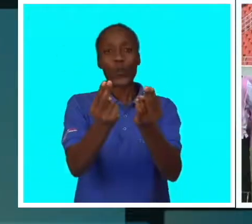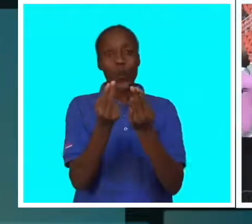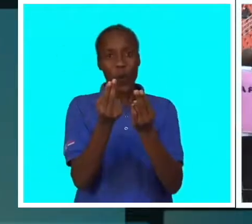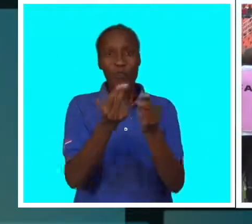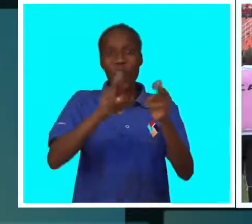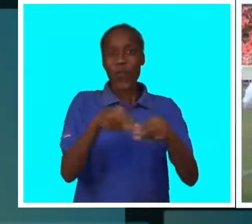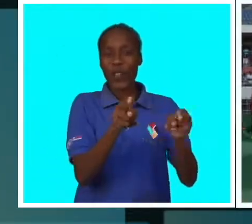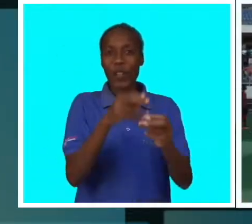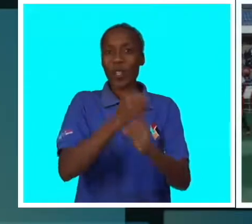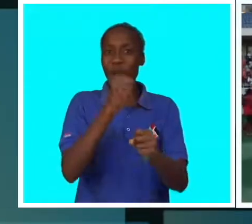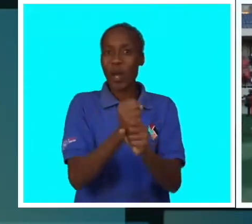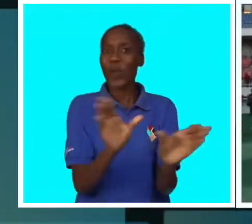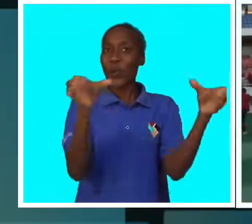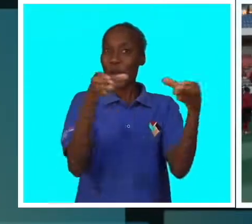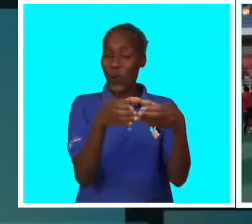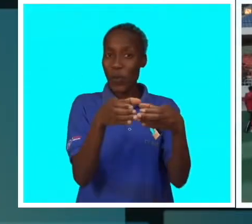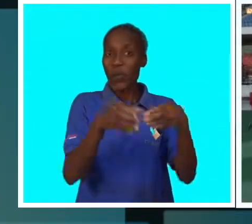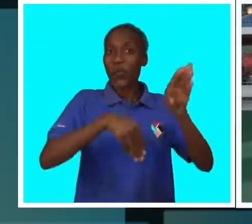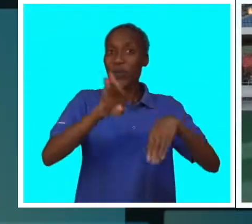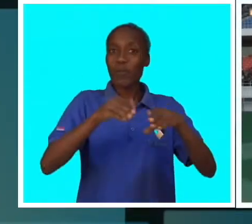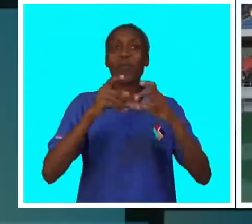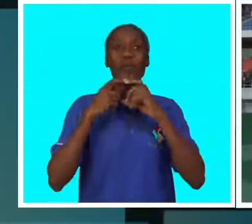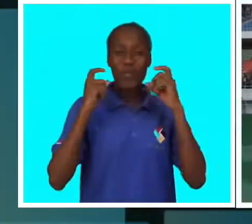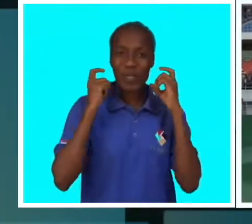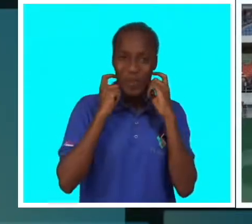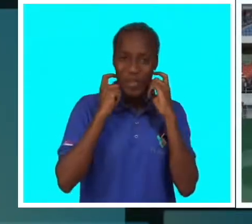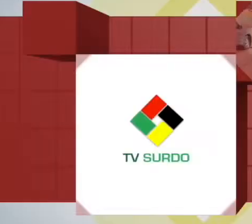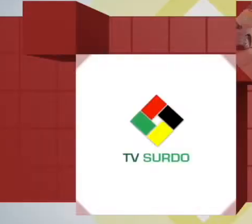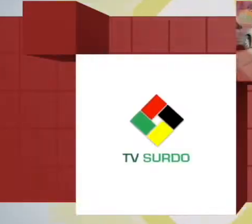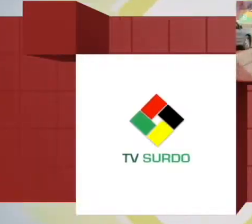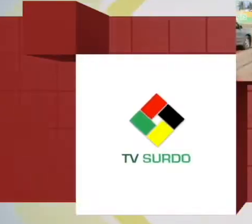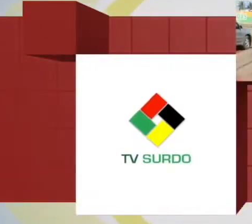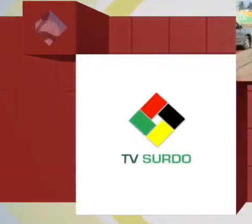renovação do contrato de trabalho da equipa técnica dos Mambas.